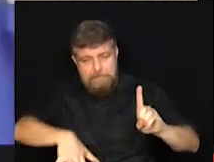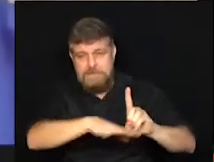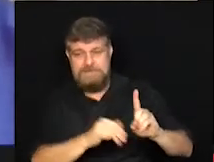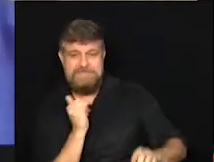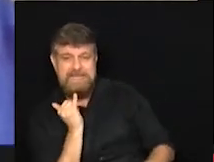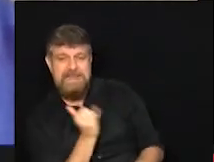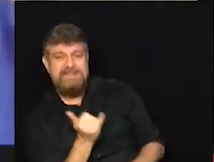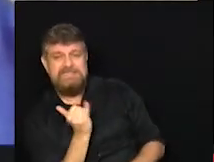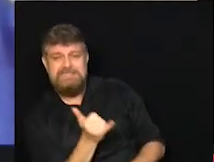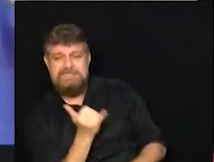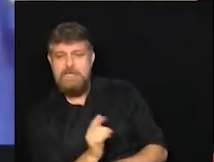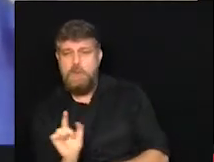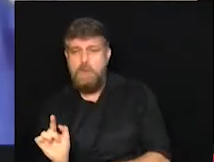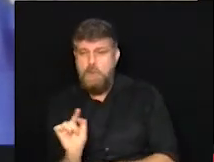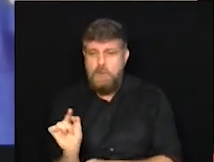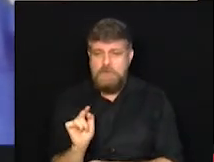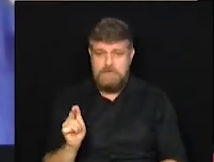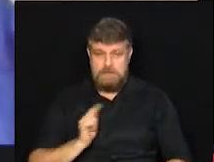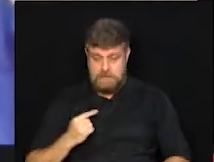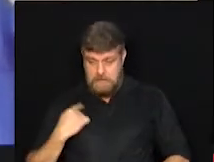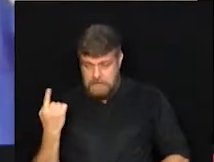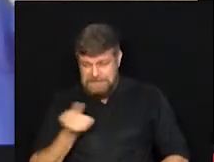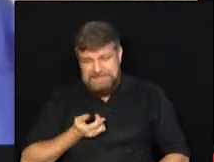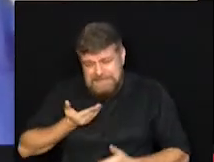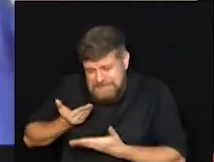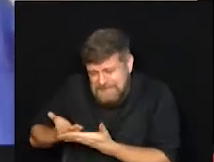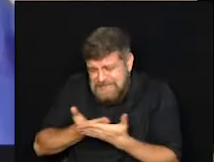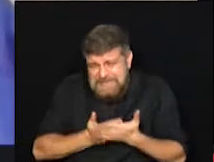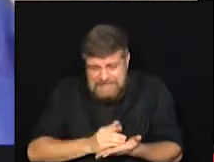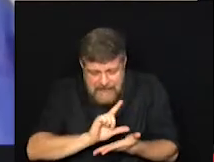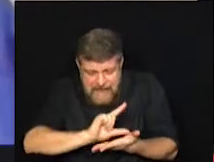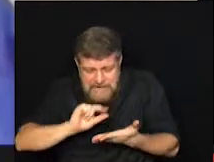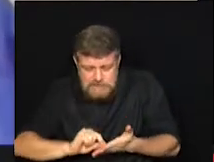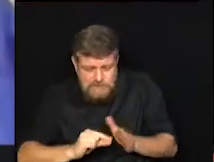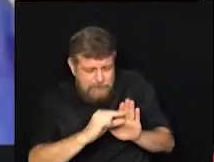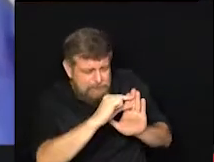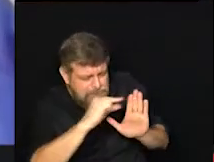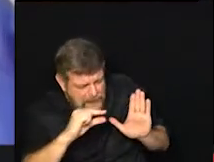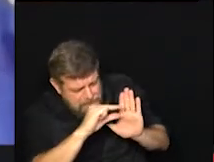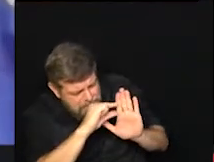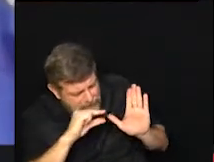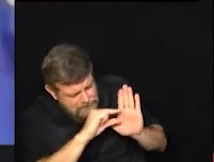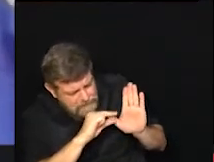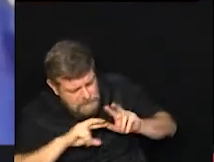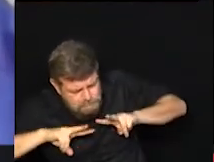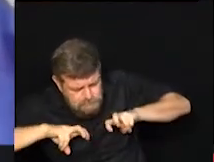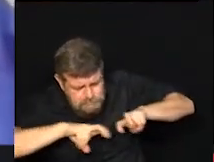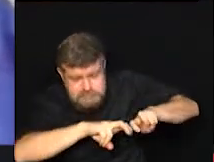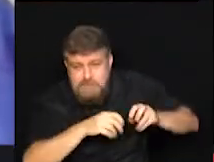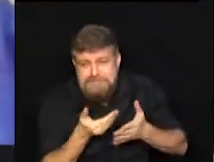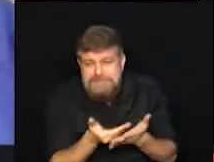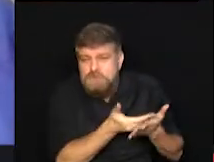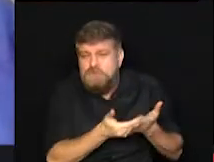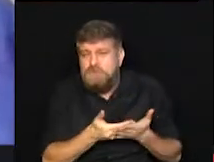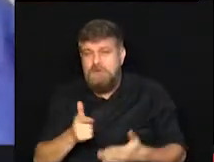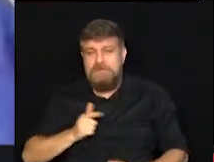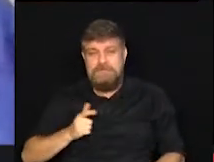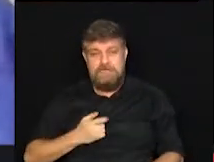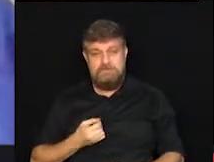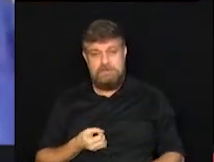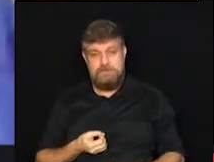que a gente estudou artigo por artigo. E o que surgiu de